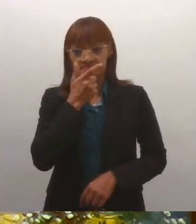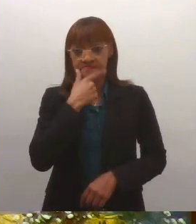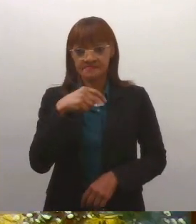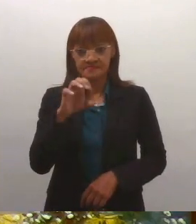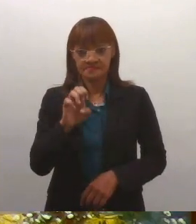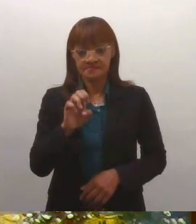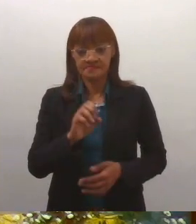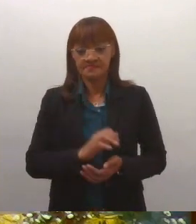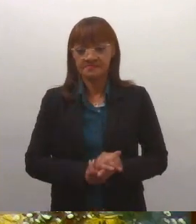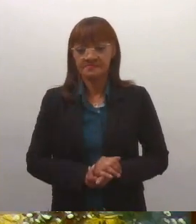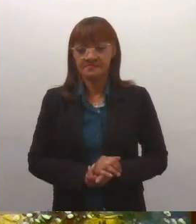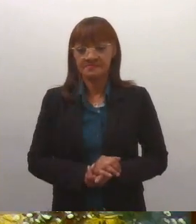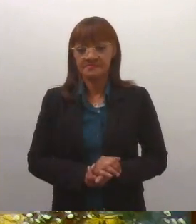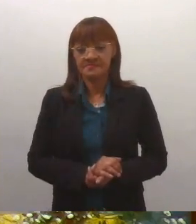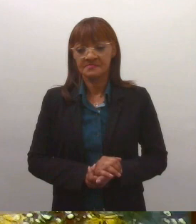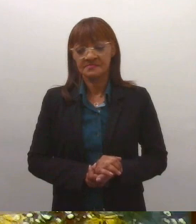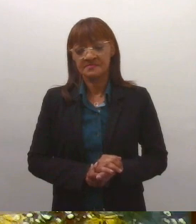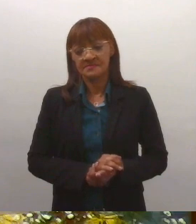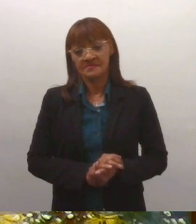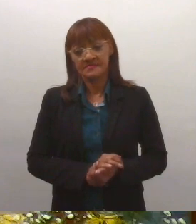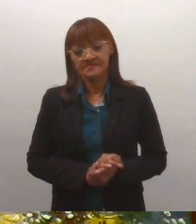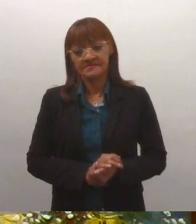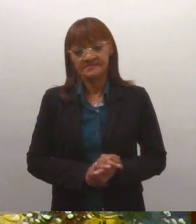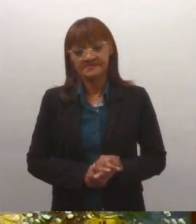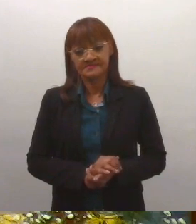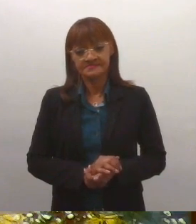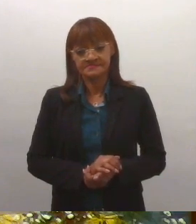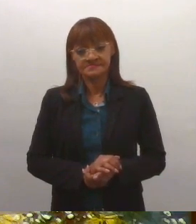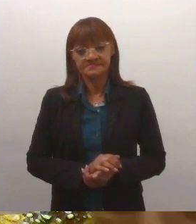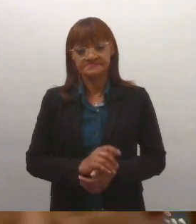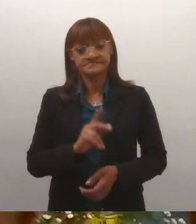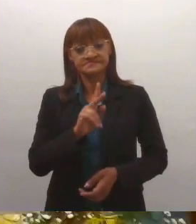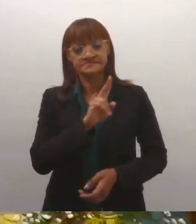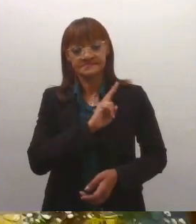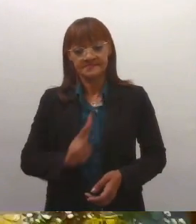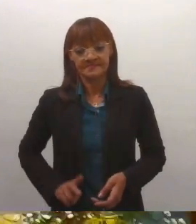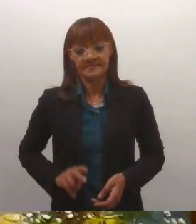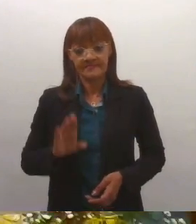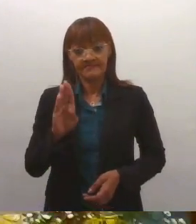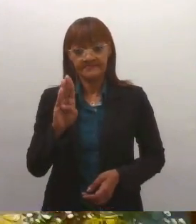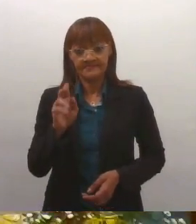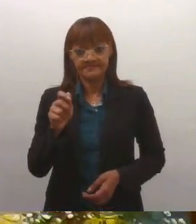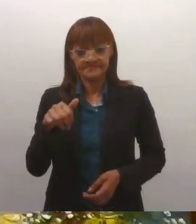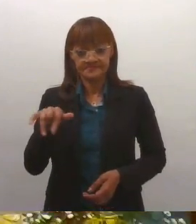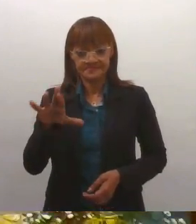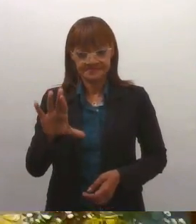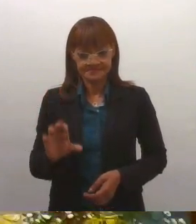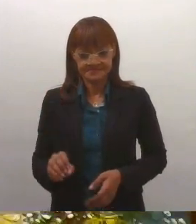Excelentíssimo senhor vereador Bairro Vigílio, representando a Câmara de Aracaju.